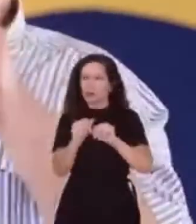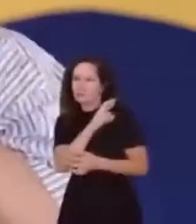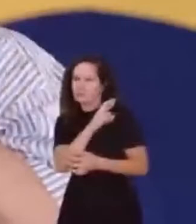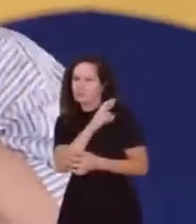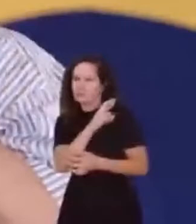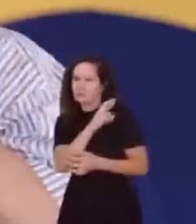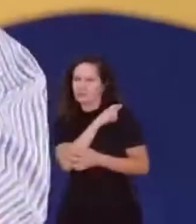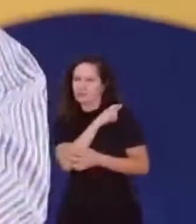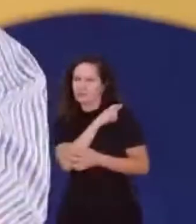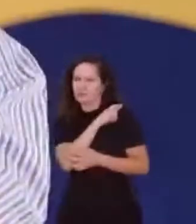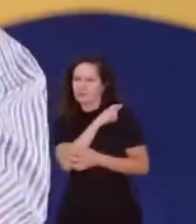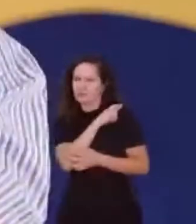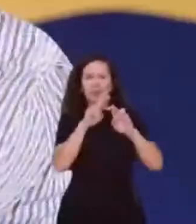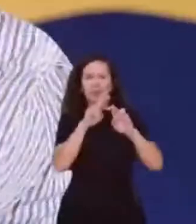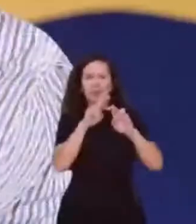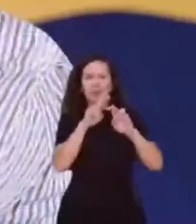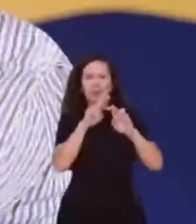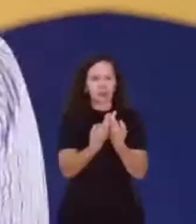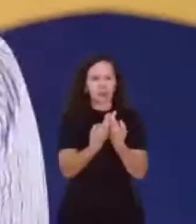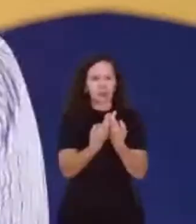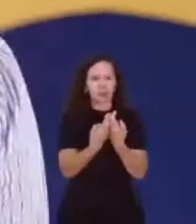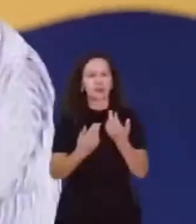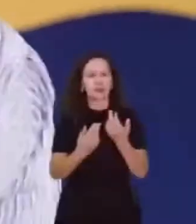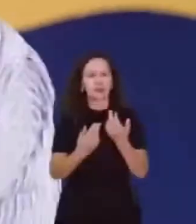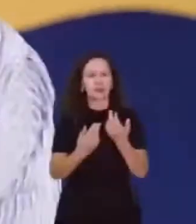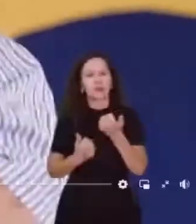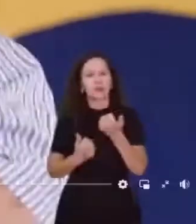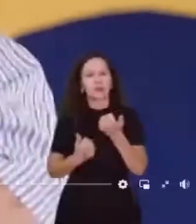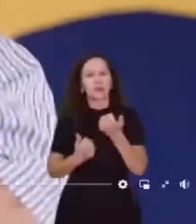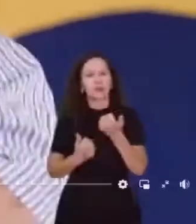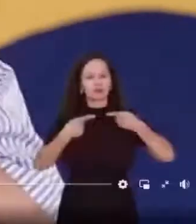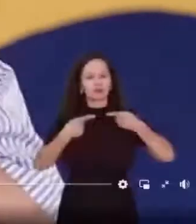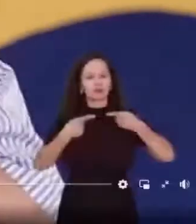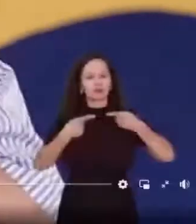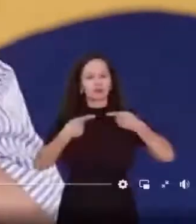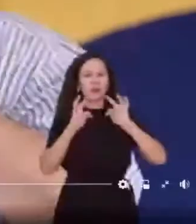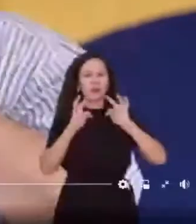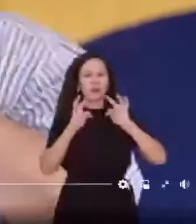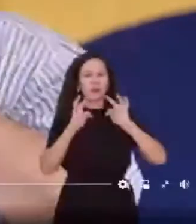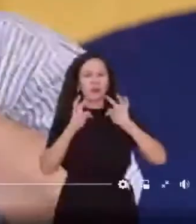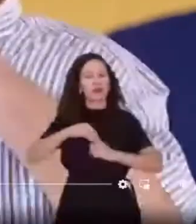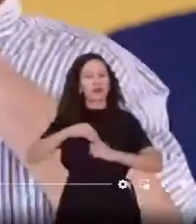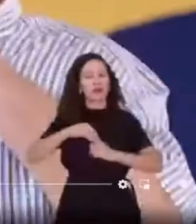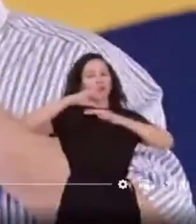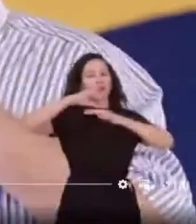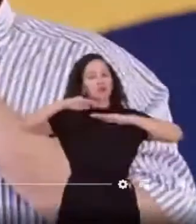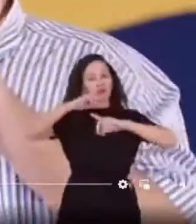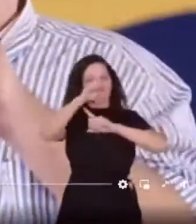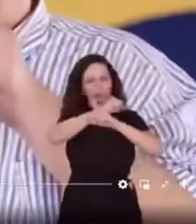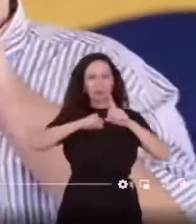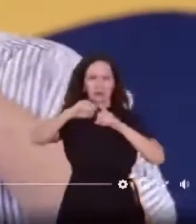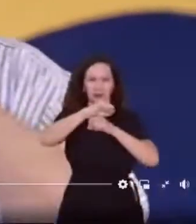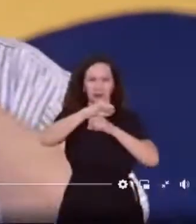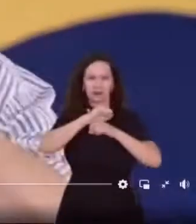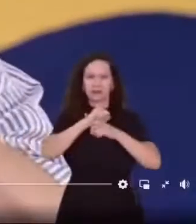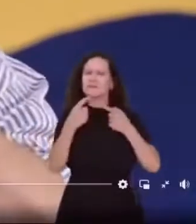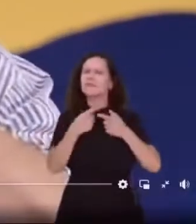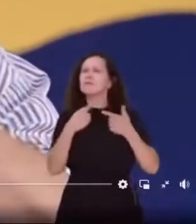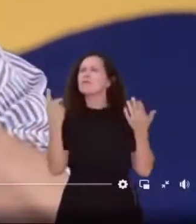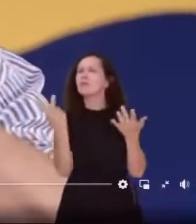reunidos em parceria com todos os líderes dos movimentos sociais. Por que isso? Para